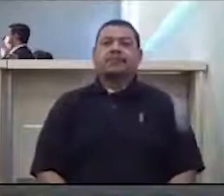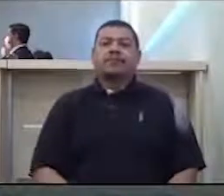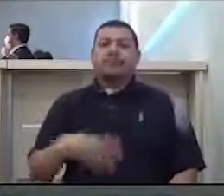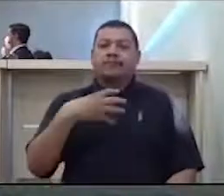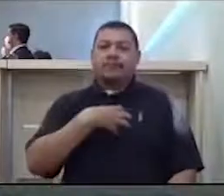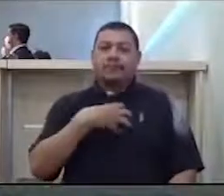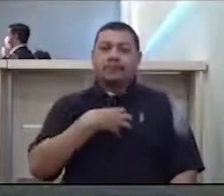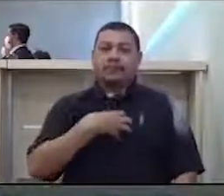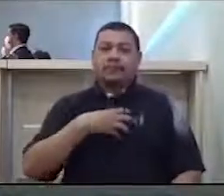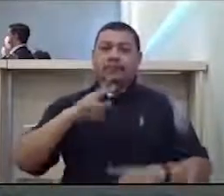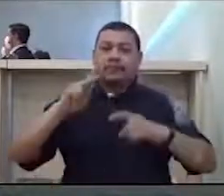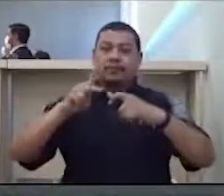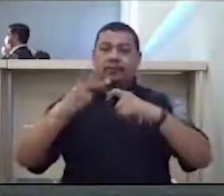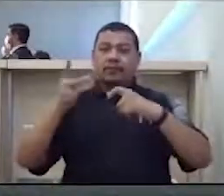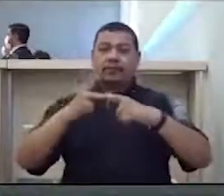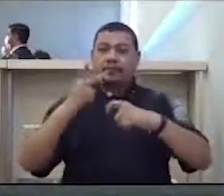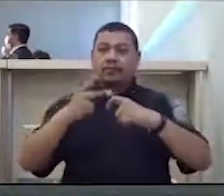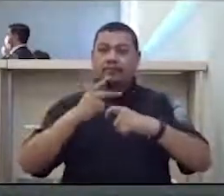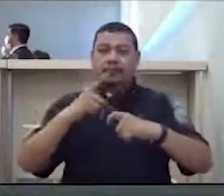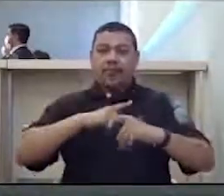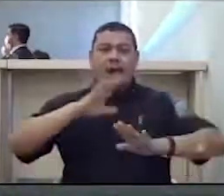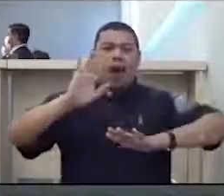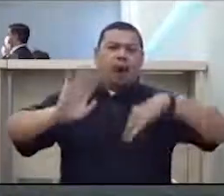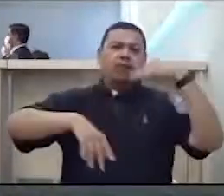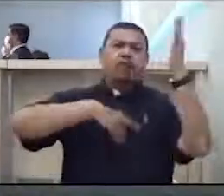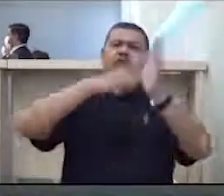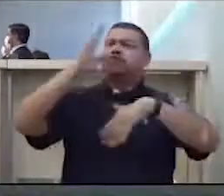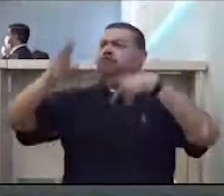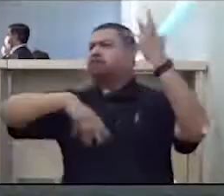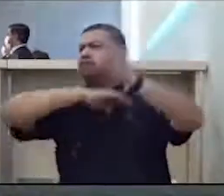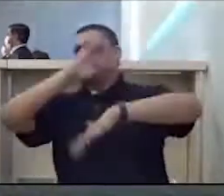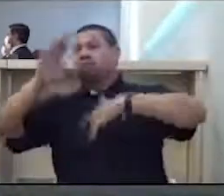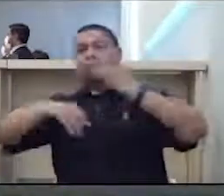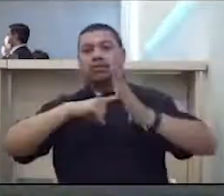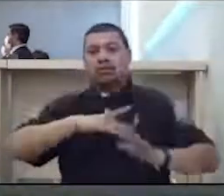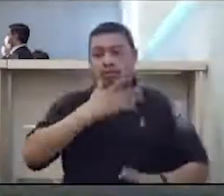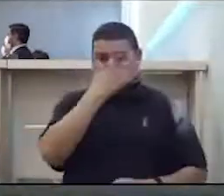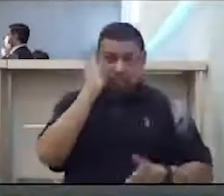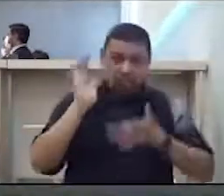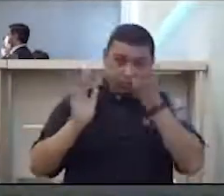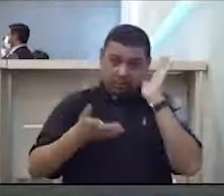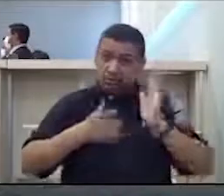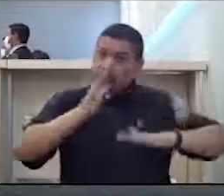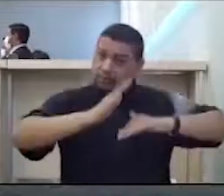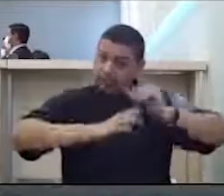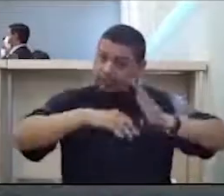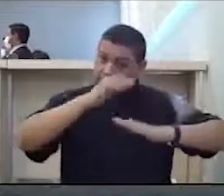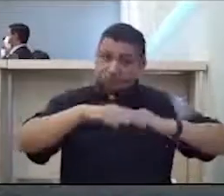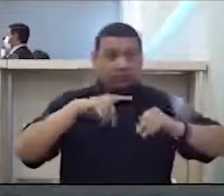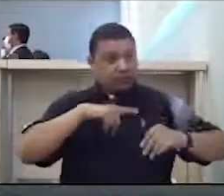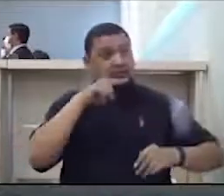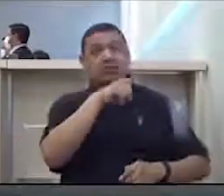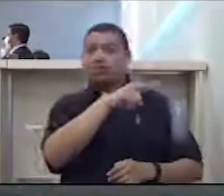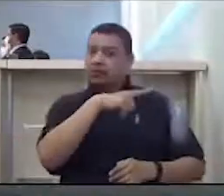Infelizmente, o euro está uma bagunça. Tem pessoas profissionais lá